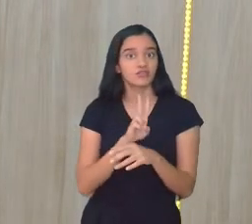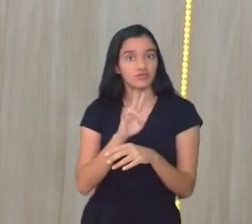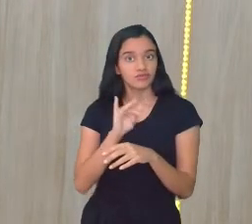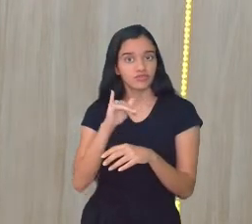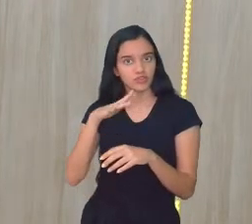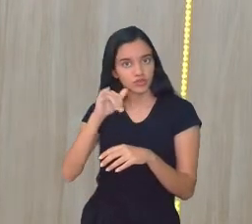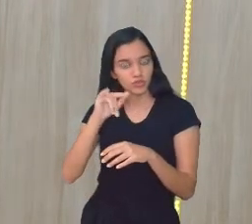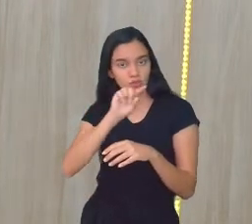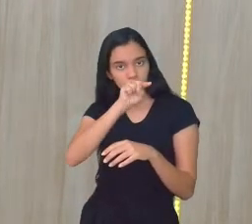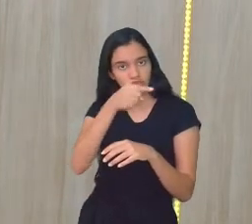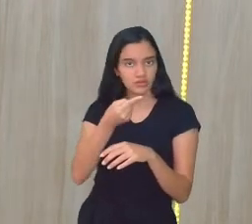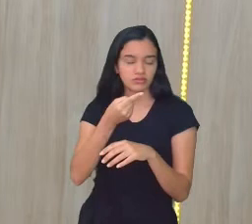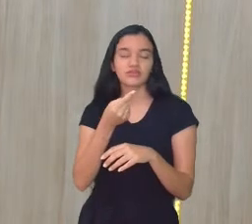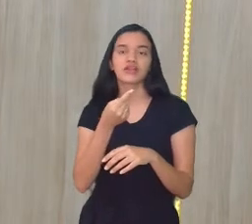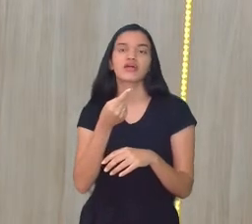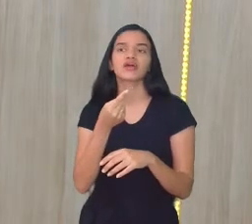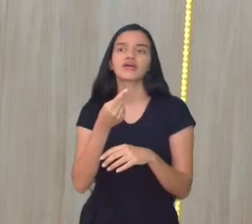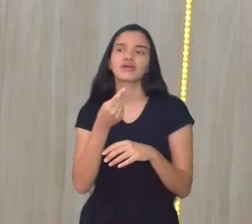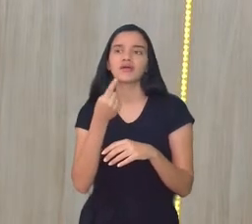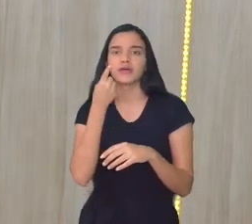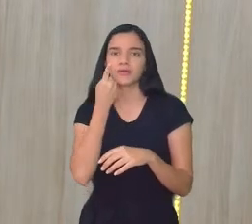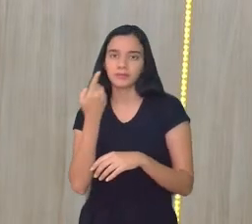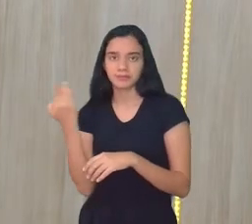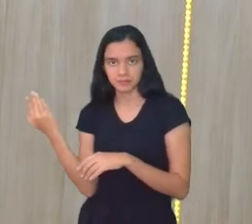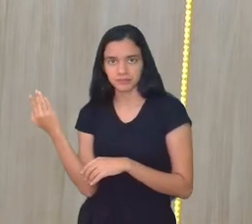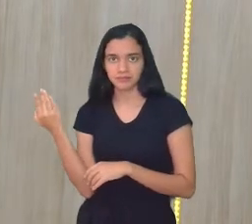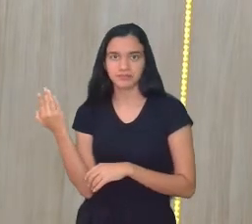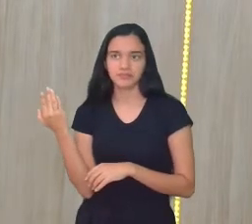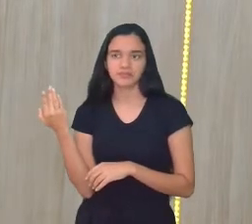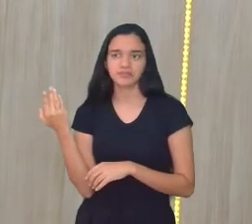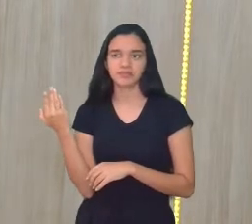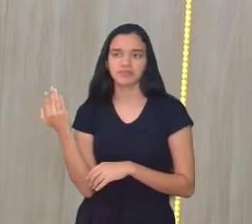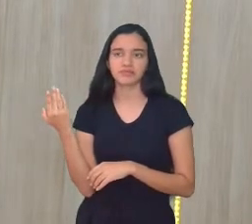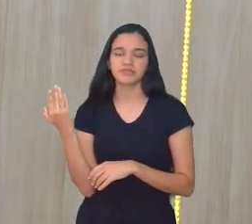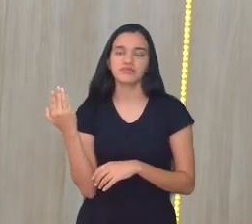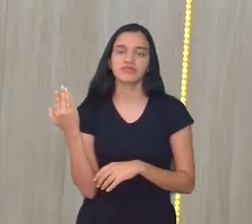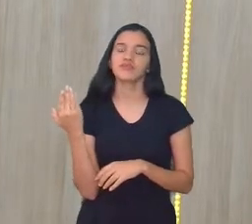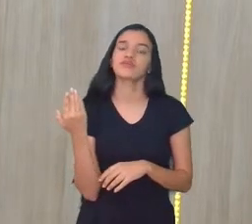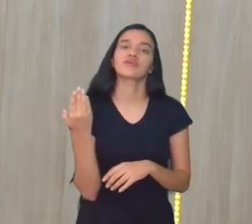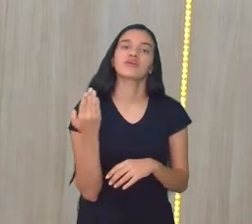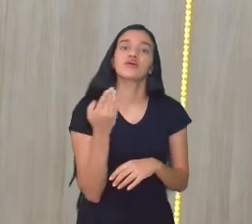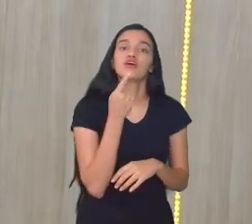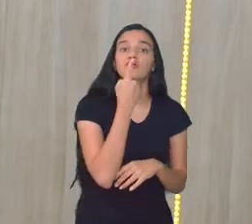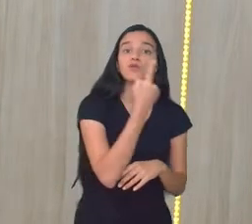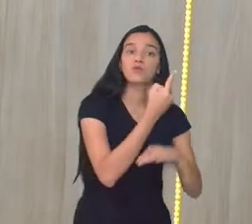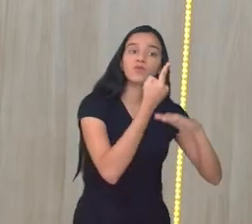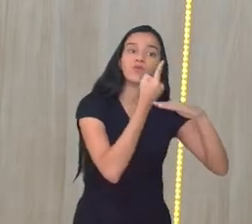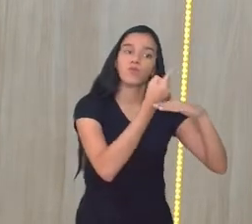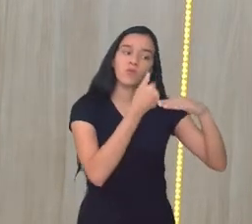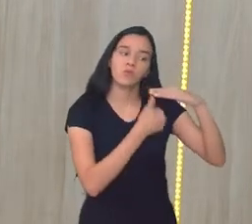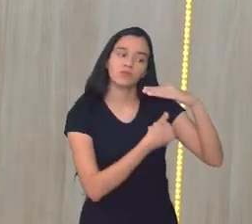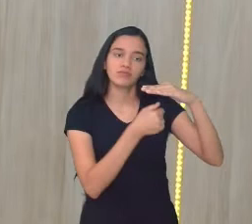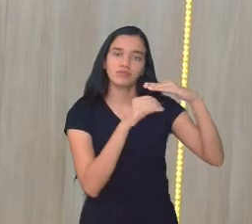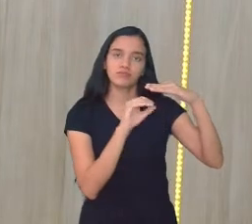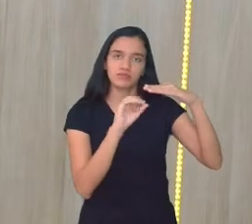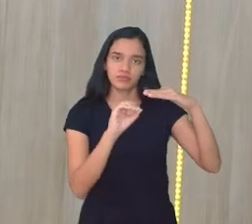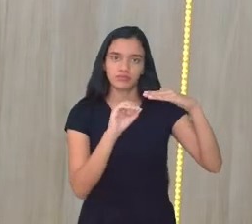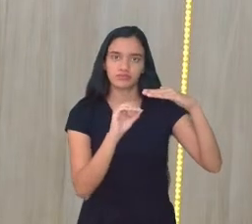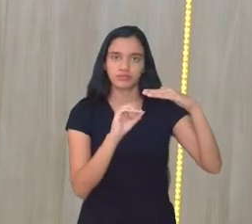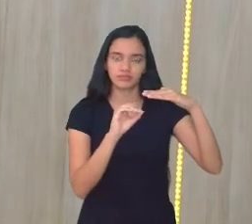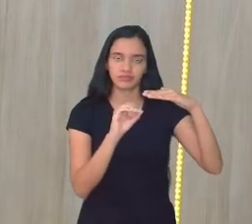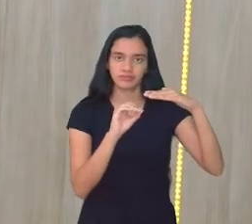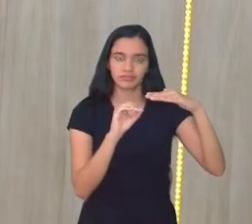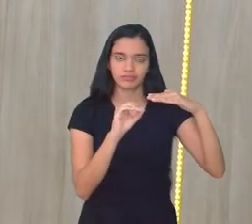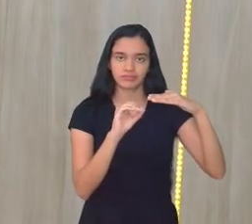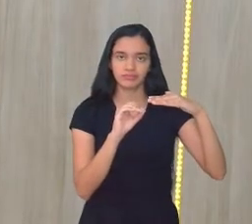Então, aqui, a segunda casa depois da vírgula vai ser meu 1 centésimo. Nesse caso aqui,